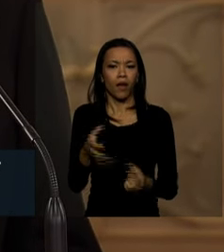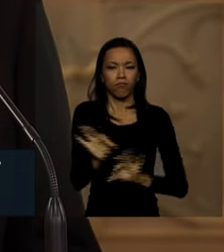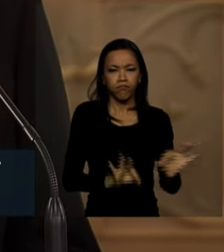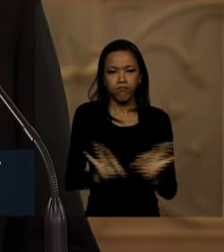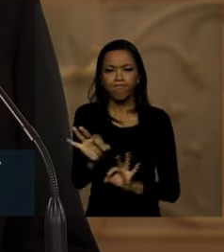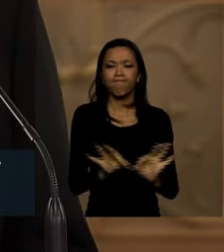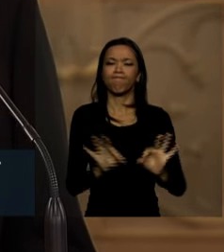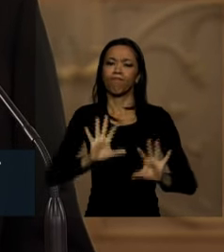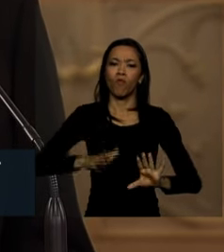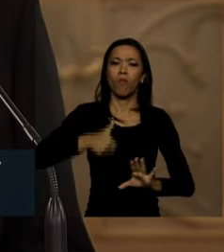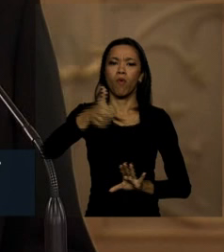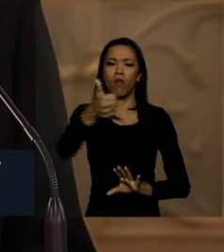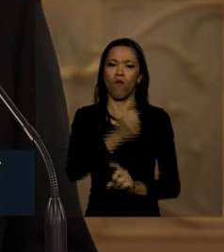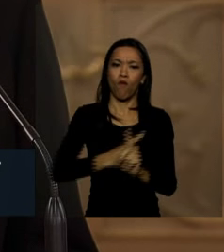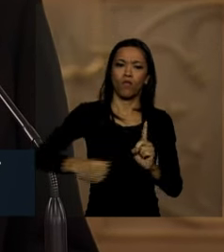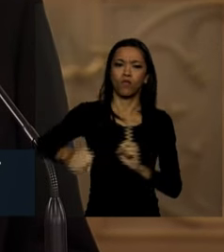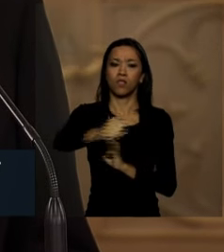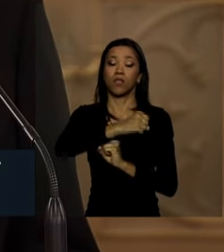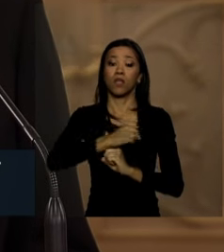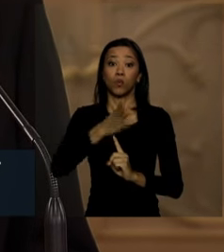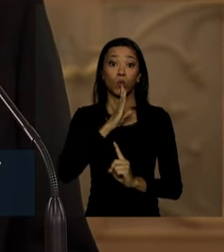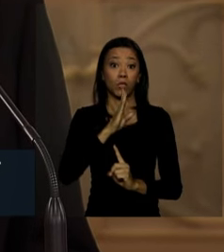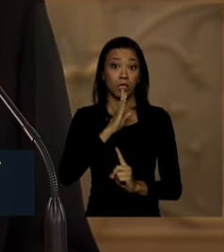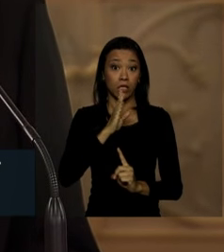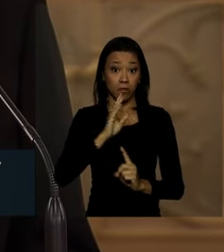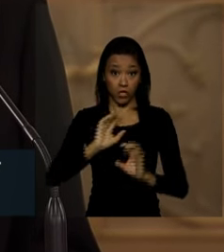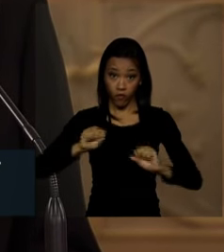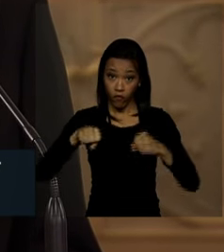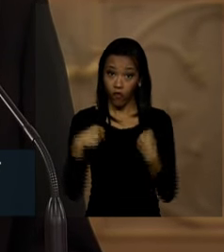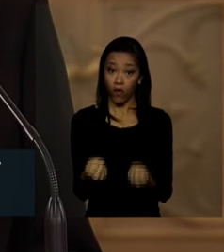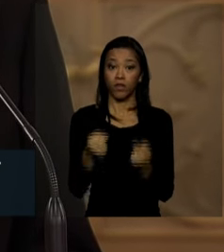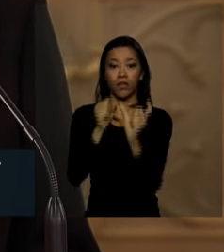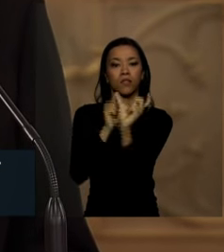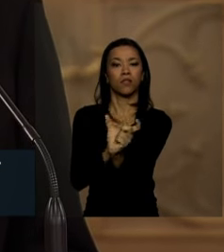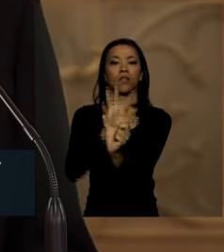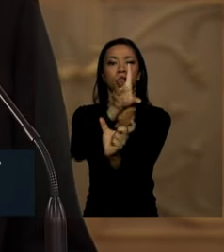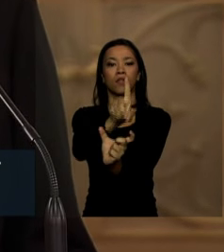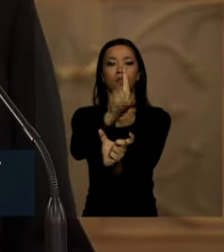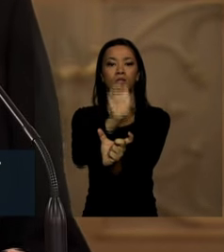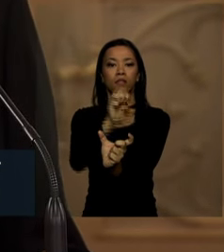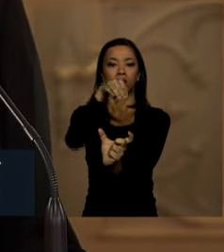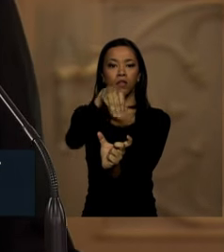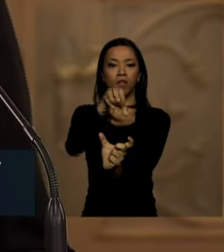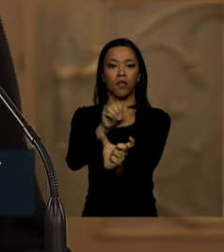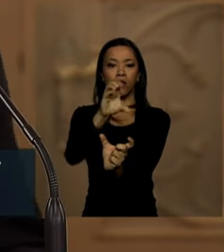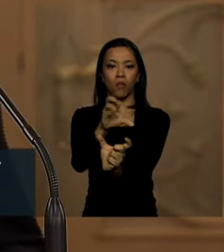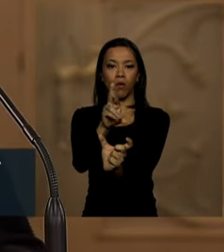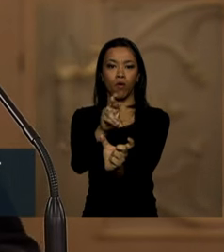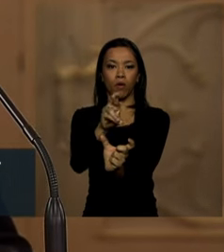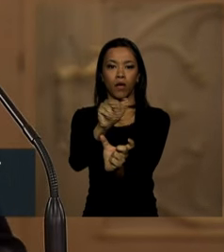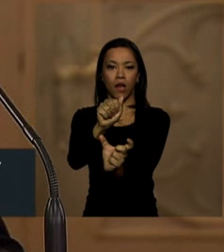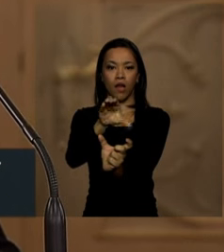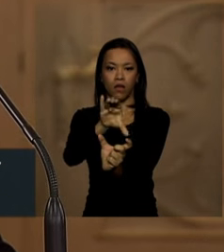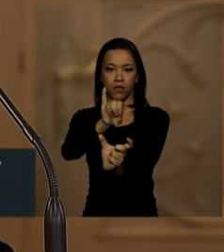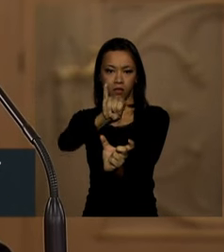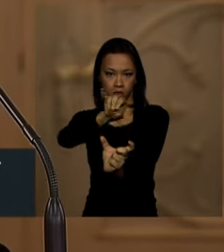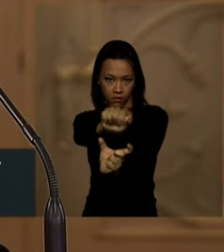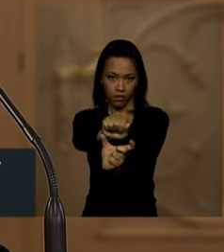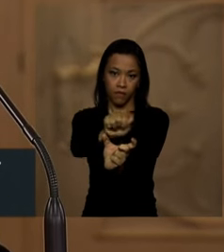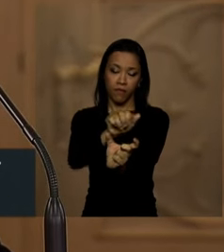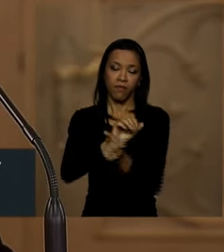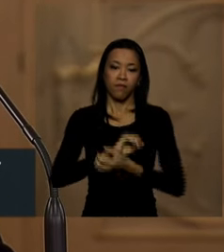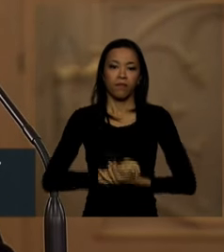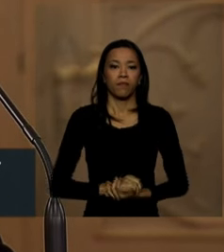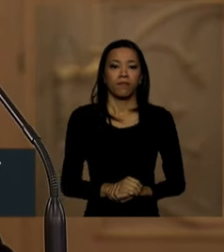de uma sociedade do conhecimento e fortalecer a democracia. We wish to step up